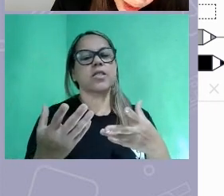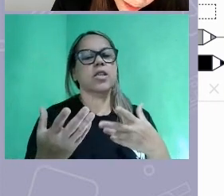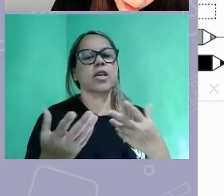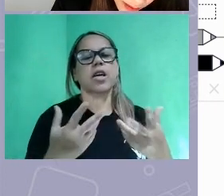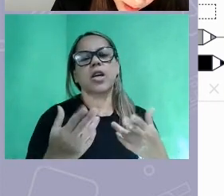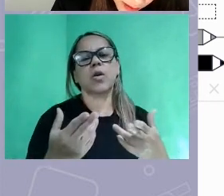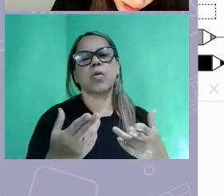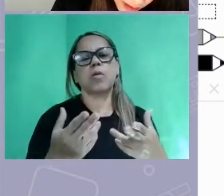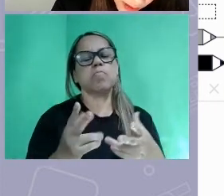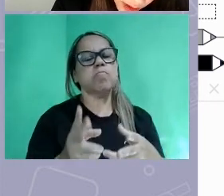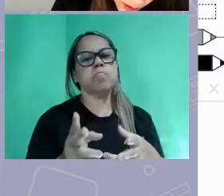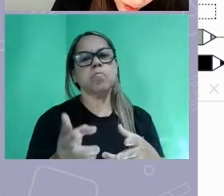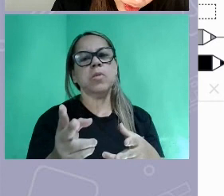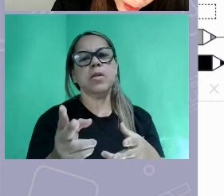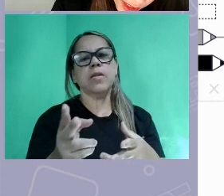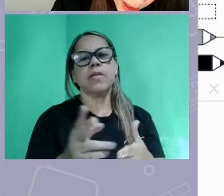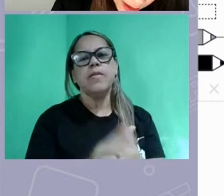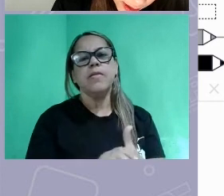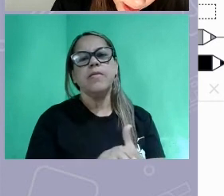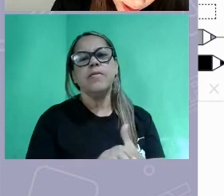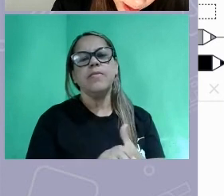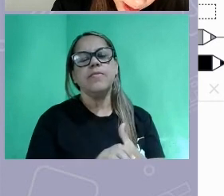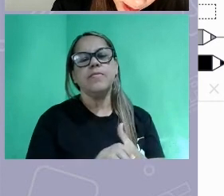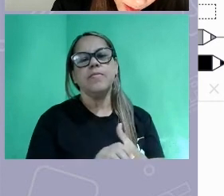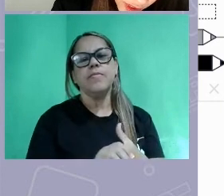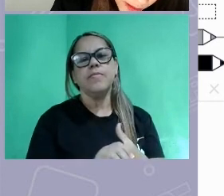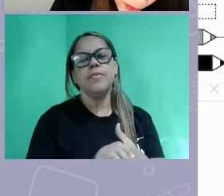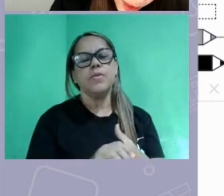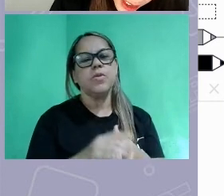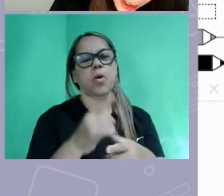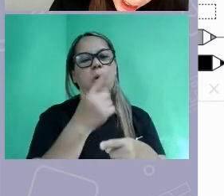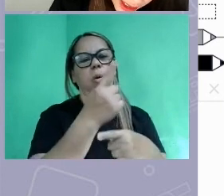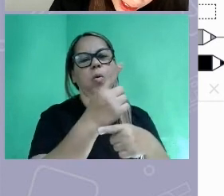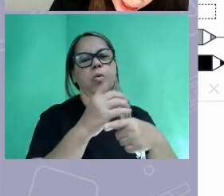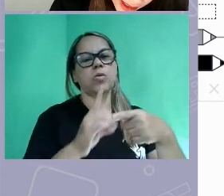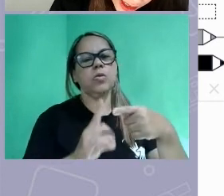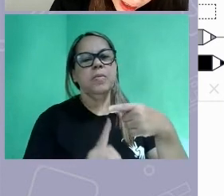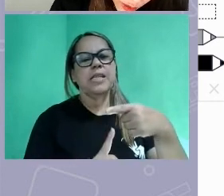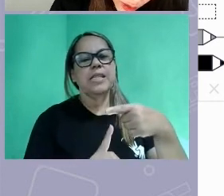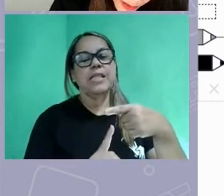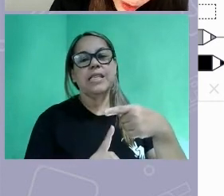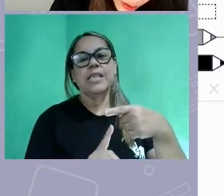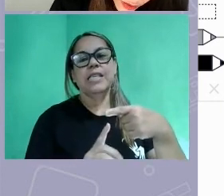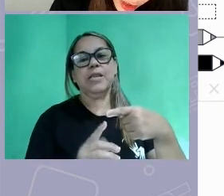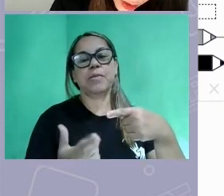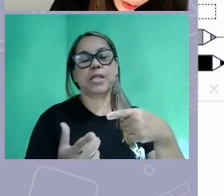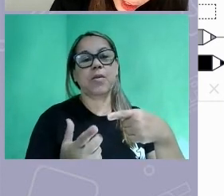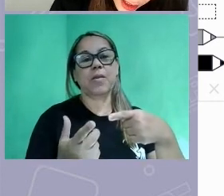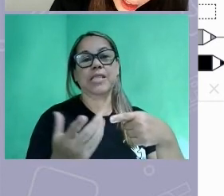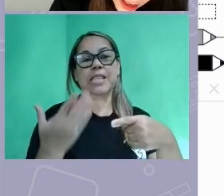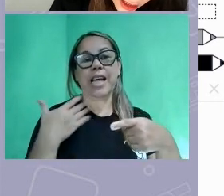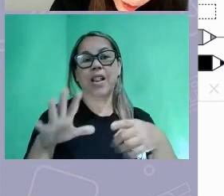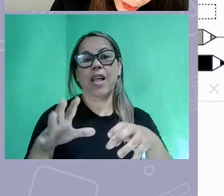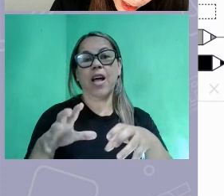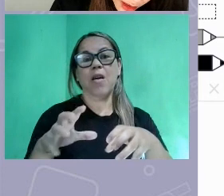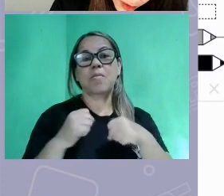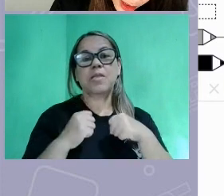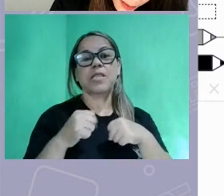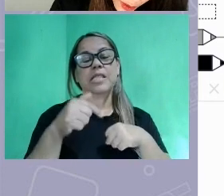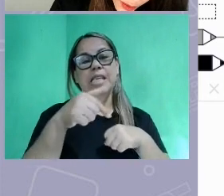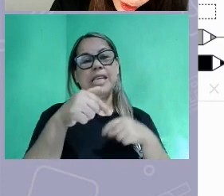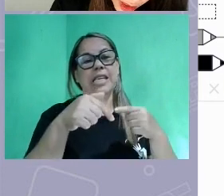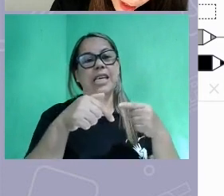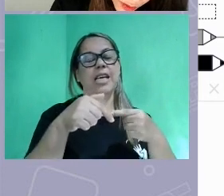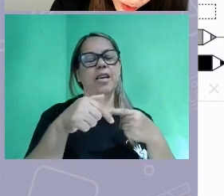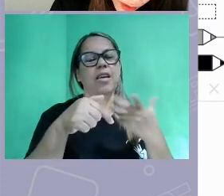constante 1 sobre D o que importa é que esse calor absorvido esse quezinho perdão